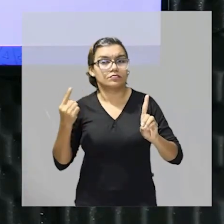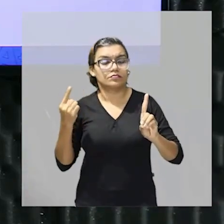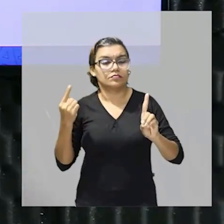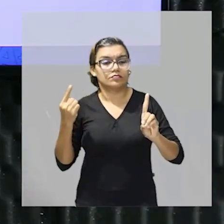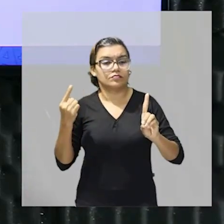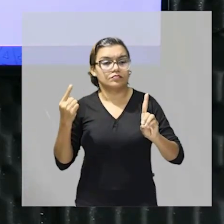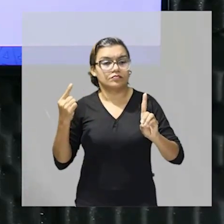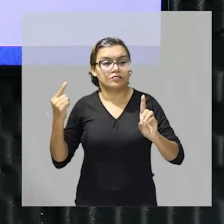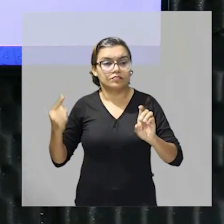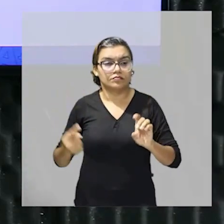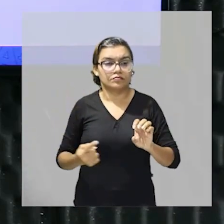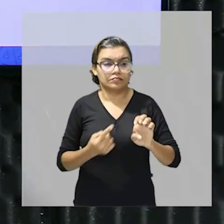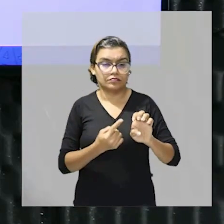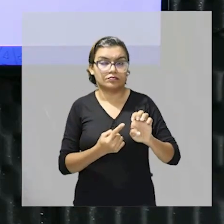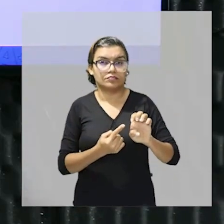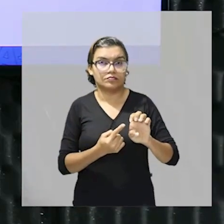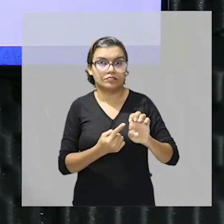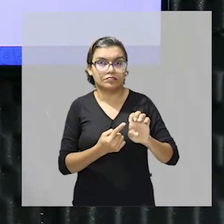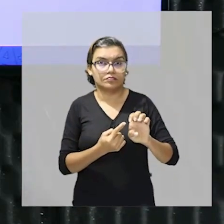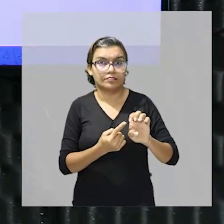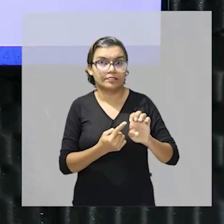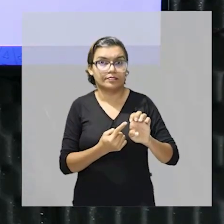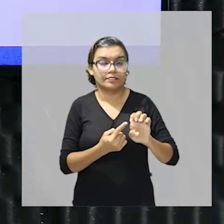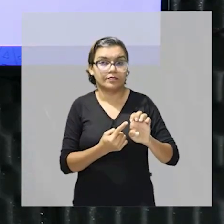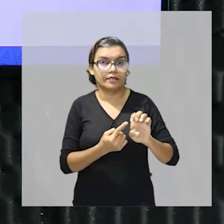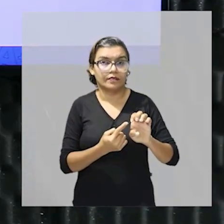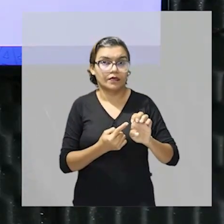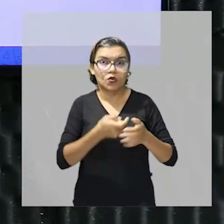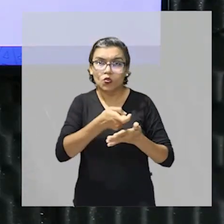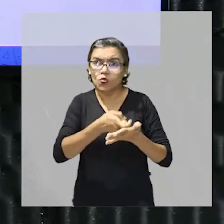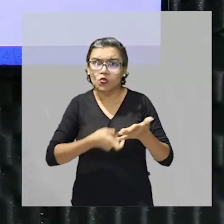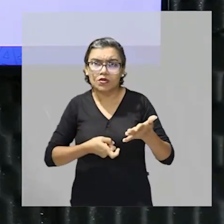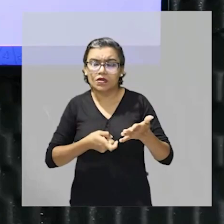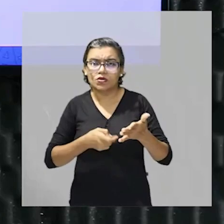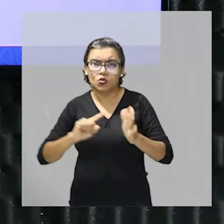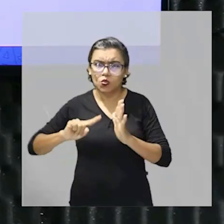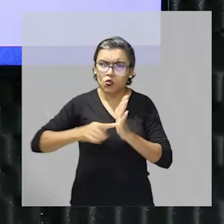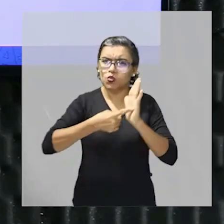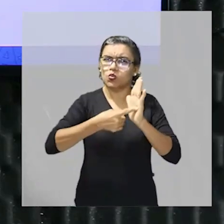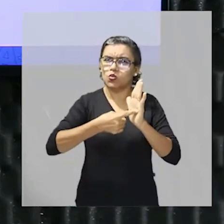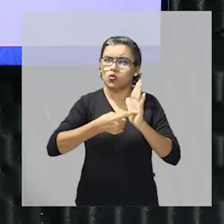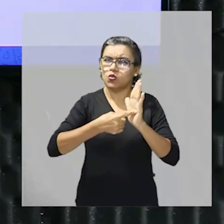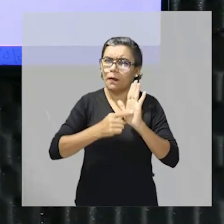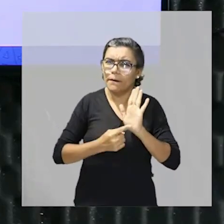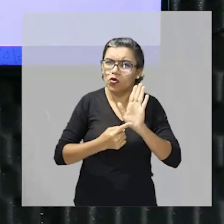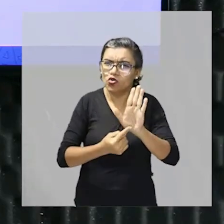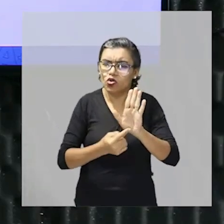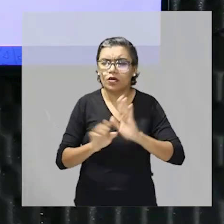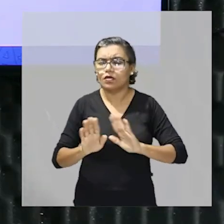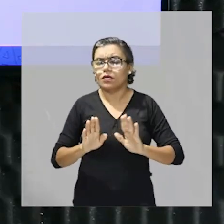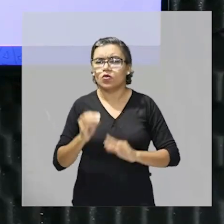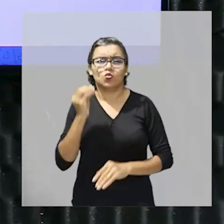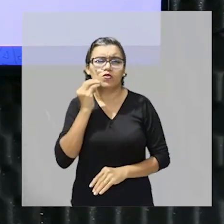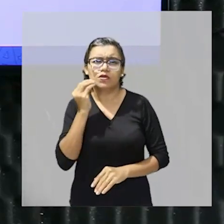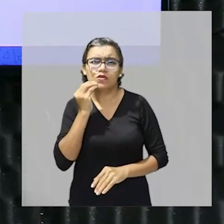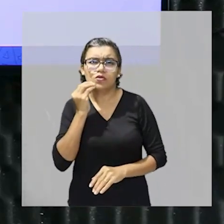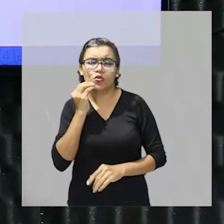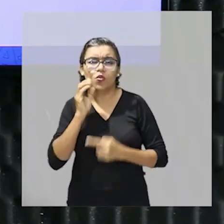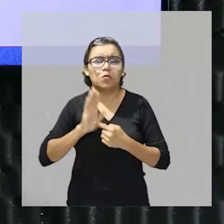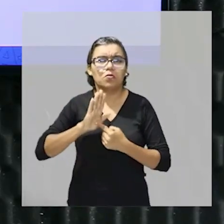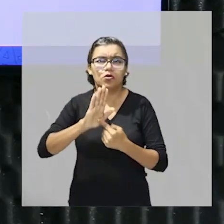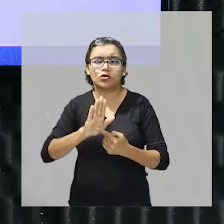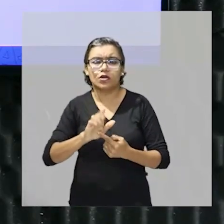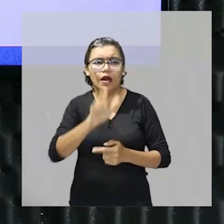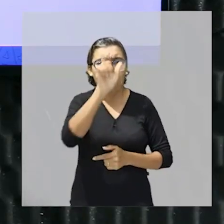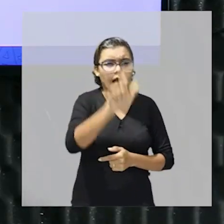ser humano. Ou denunciar a intolerância. O texto não fez denúncia. O texto não tentou mostrar que um prefere